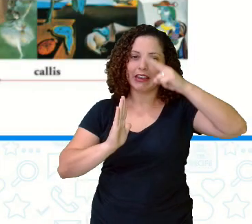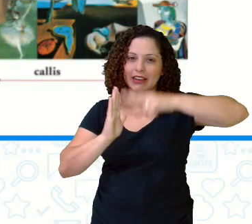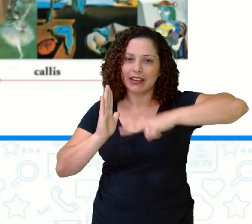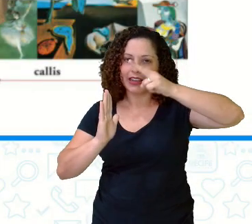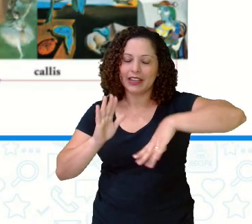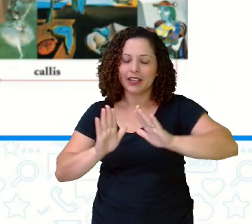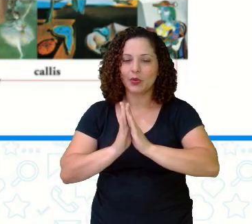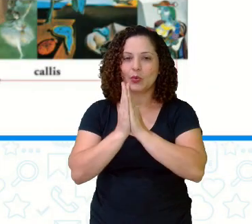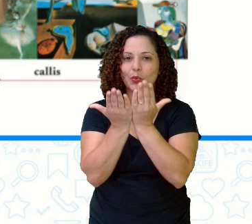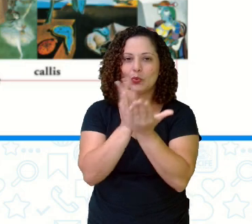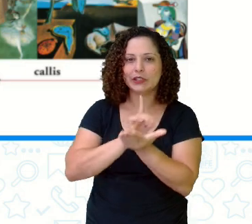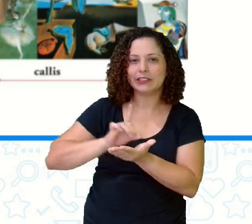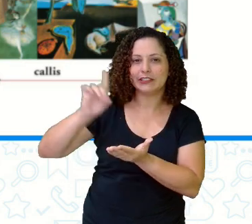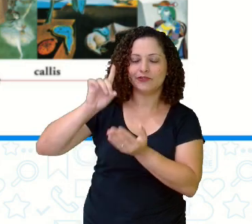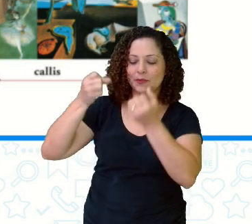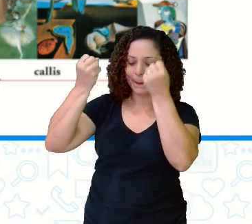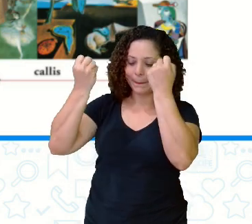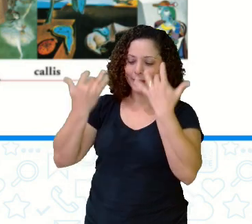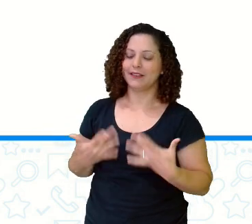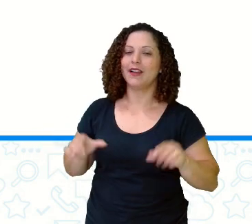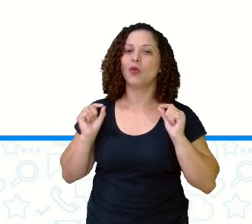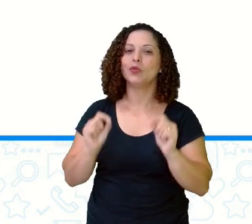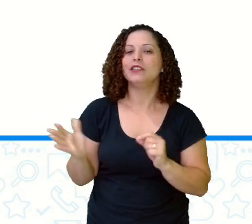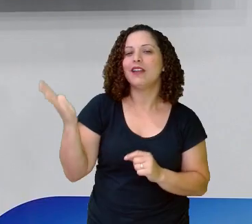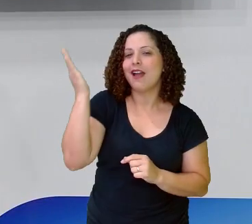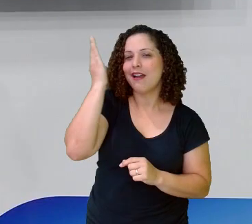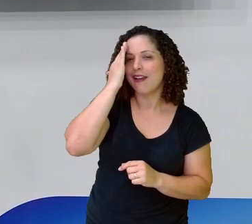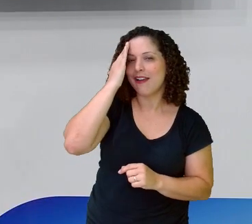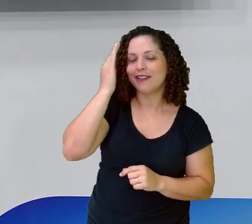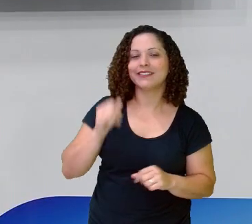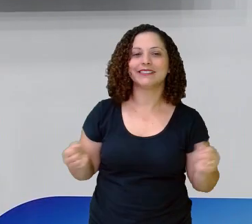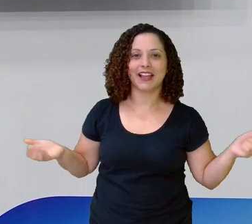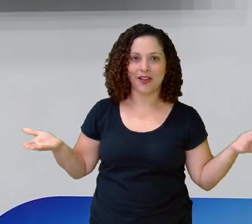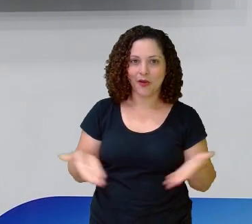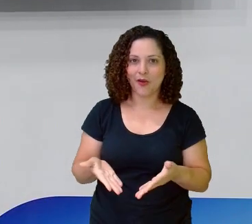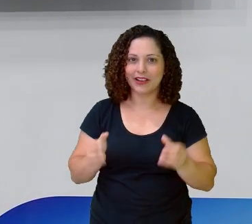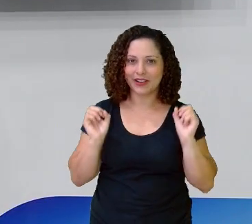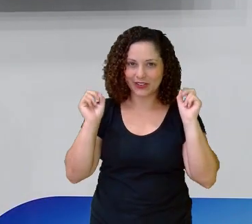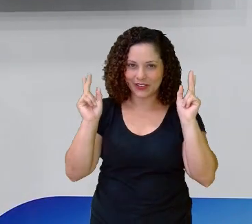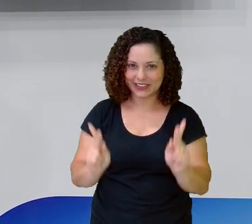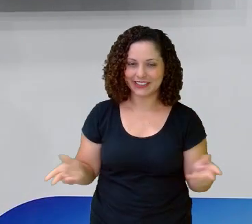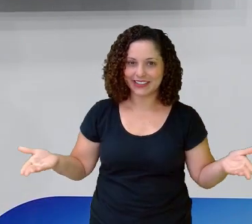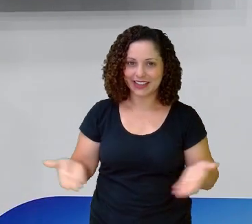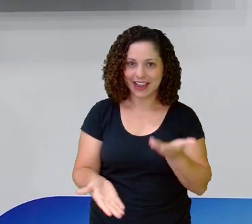esse livro e conta para mim o que você achou. Agora sim, por